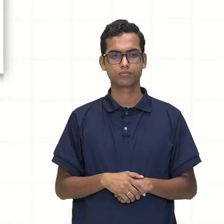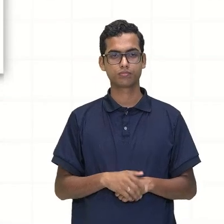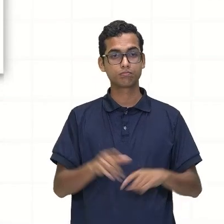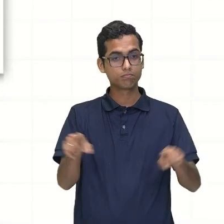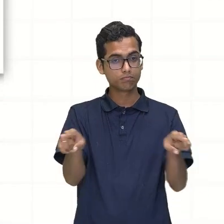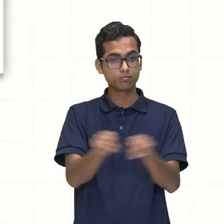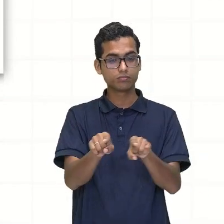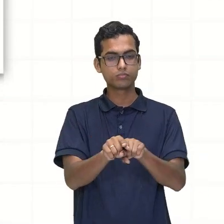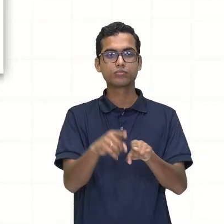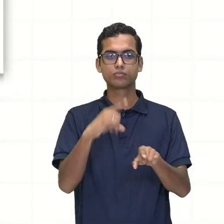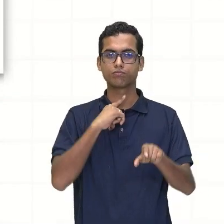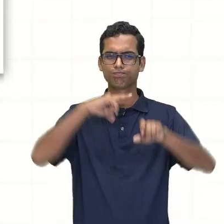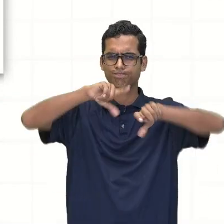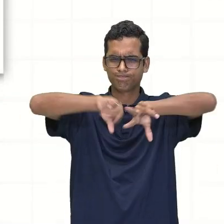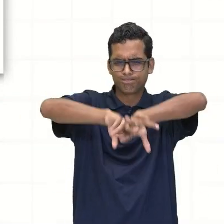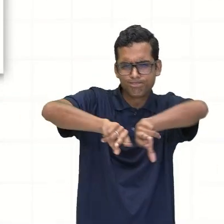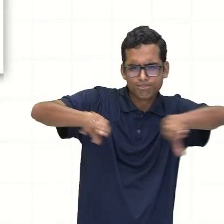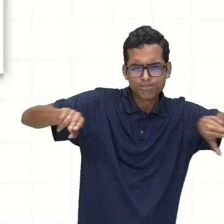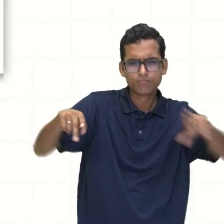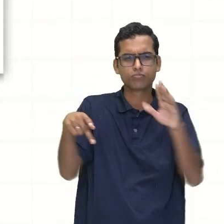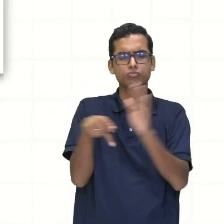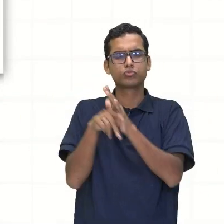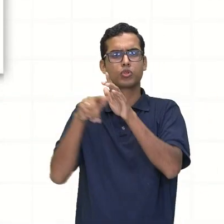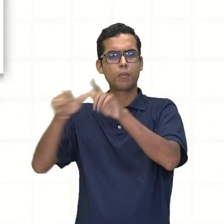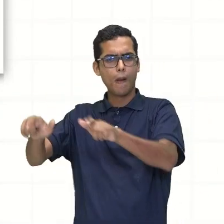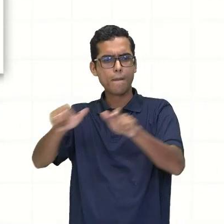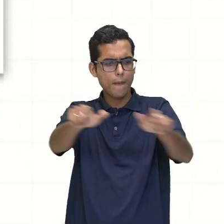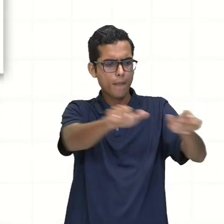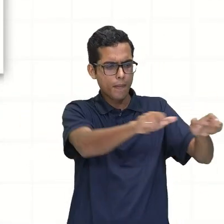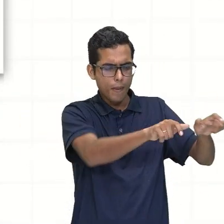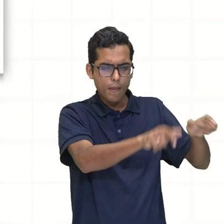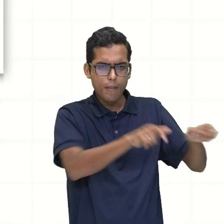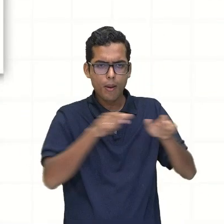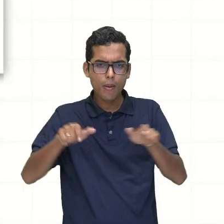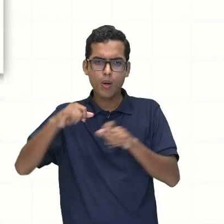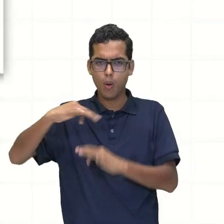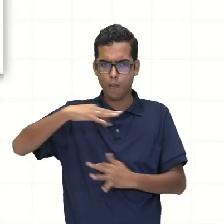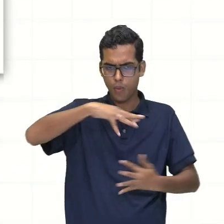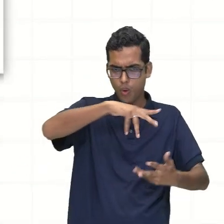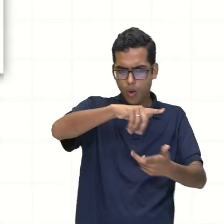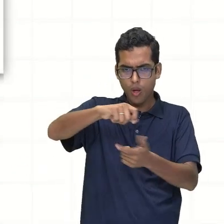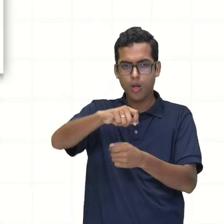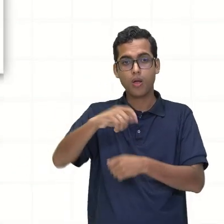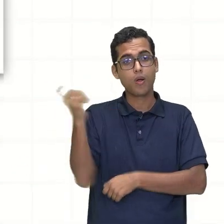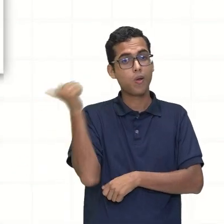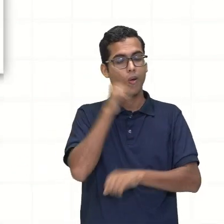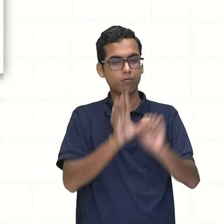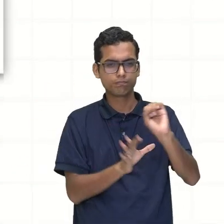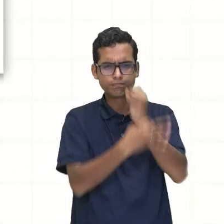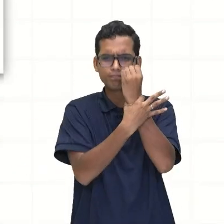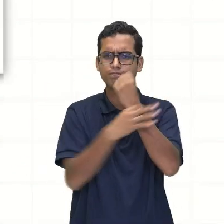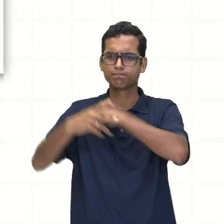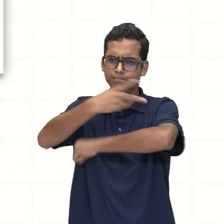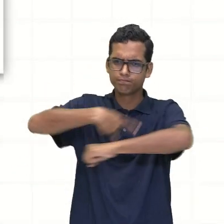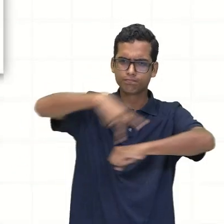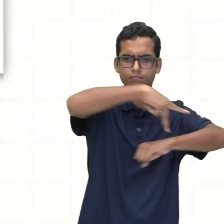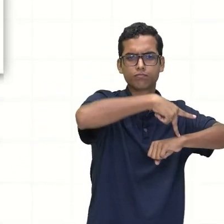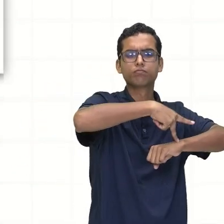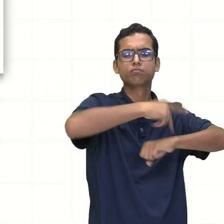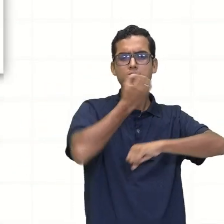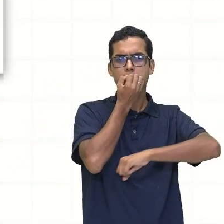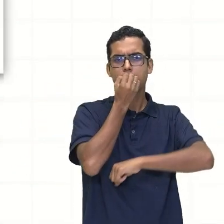disponibilidade, nós temos reservas espalhadas pelo mundo inteiro, né? Então, isso garante para os países uma